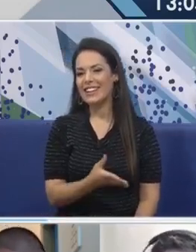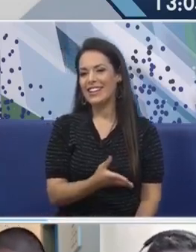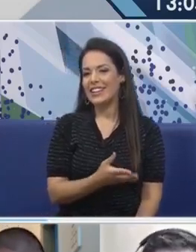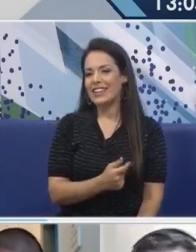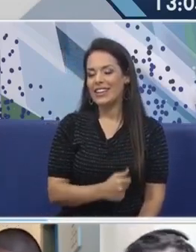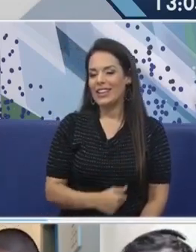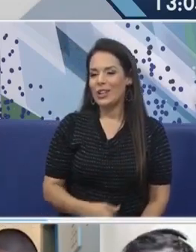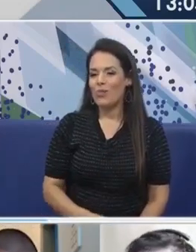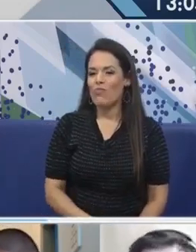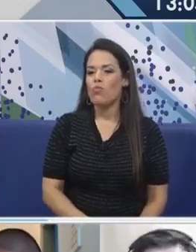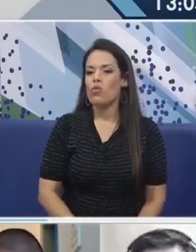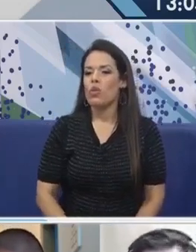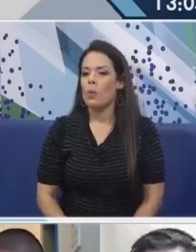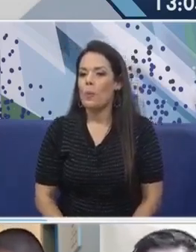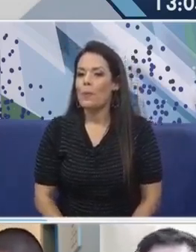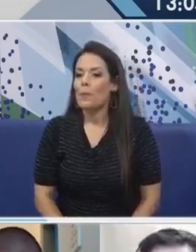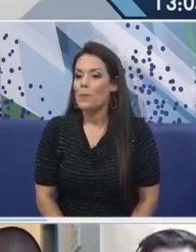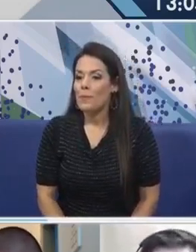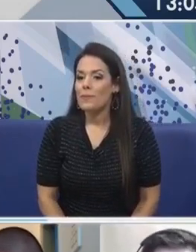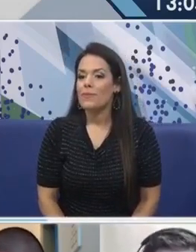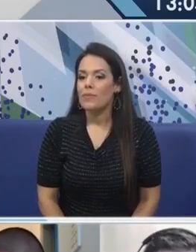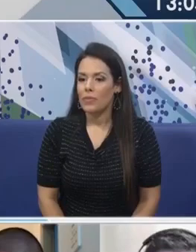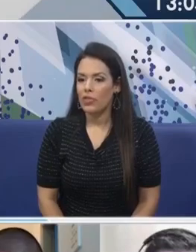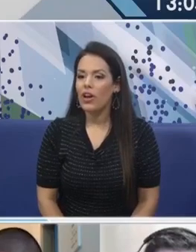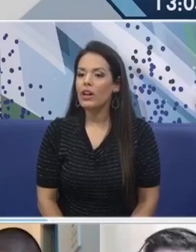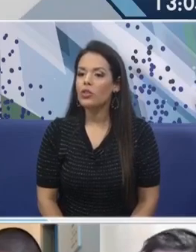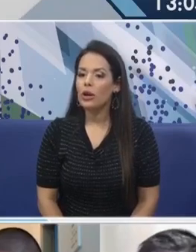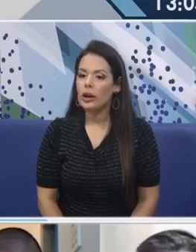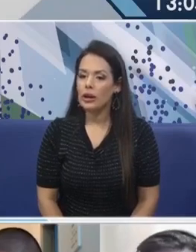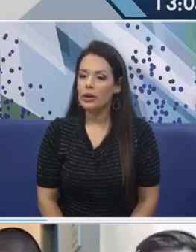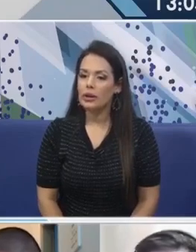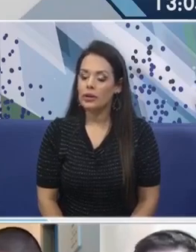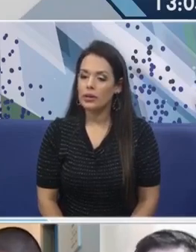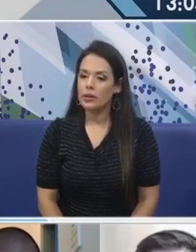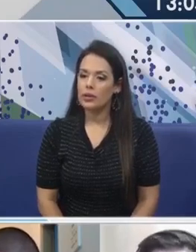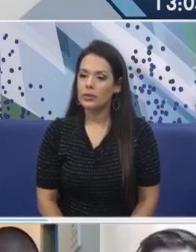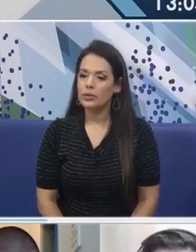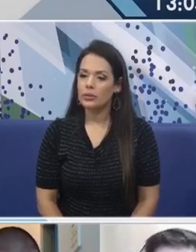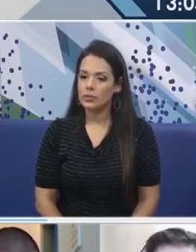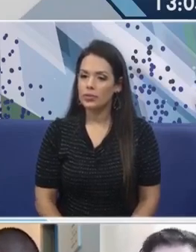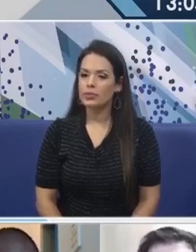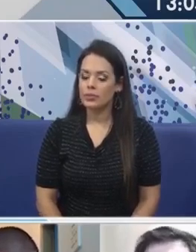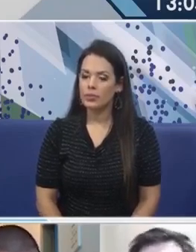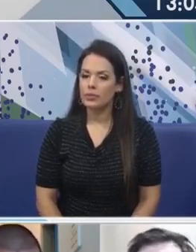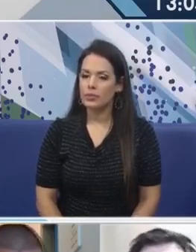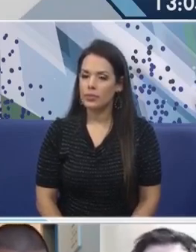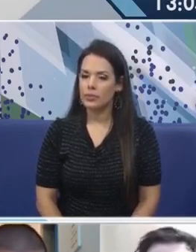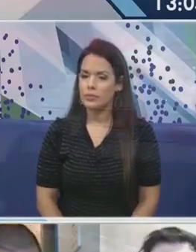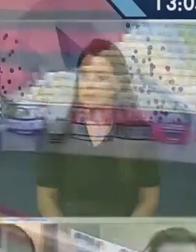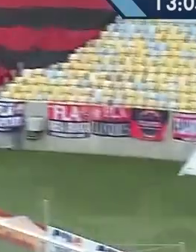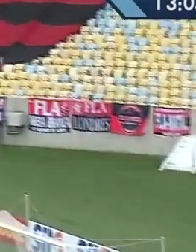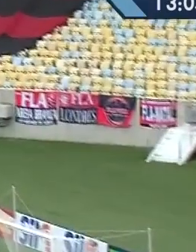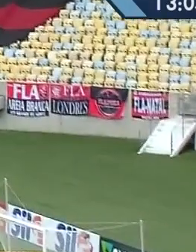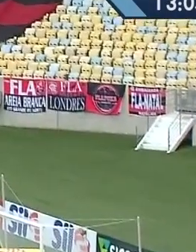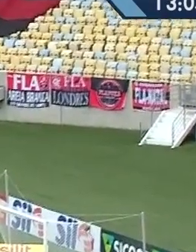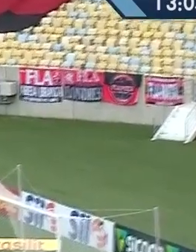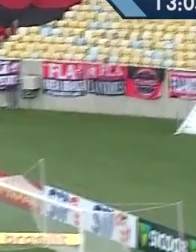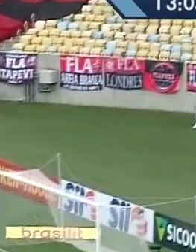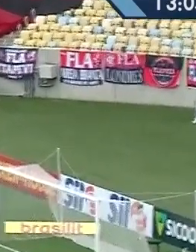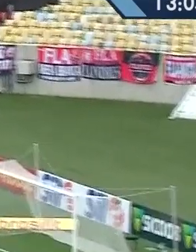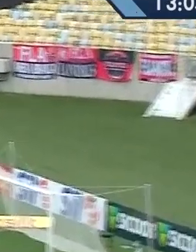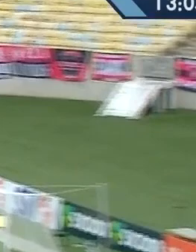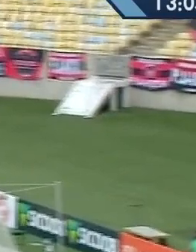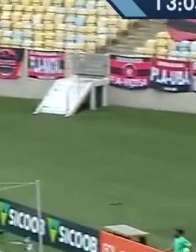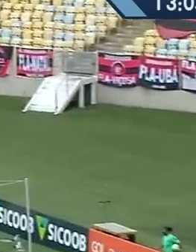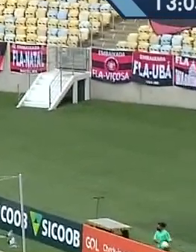lado, eles melhoram absurdamente. Falando... A partida que o Bruno Henrique fez ontem é sensacional. Ah, foi contra o Sub-15 do